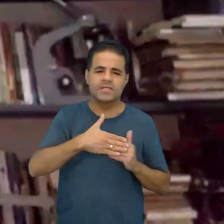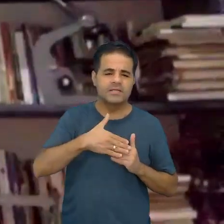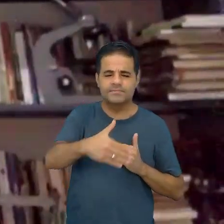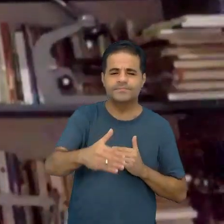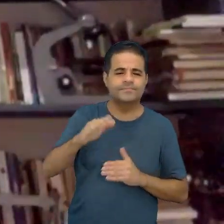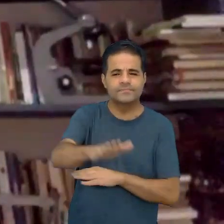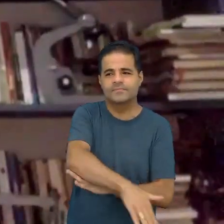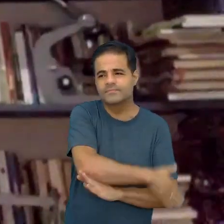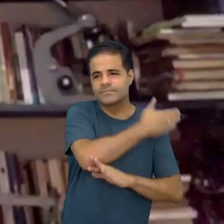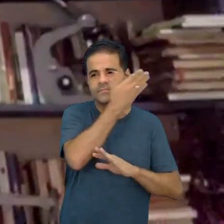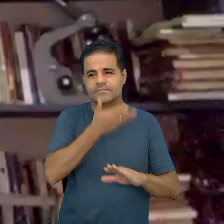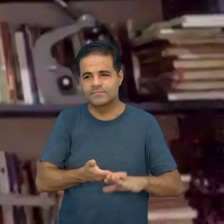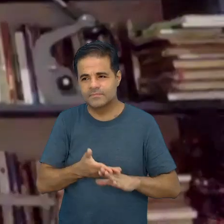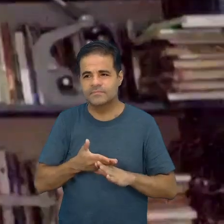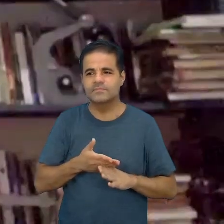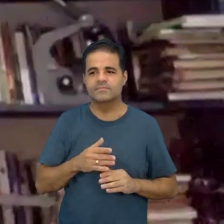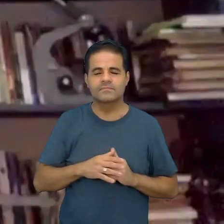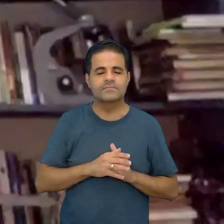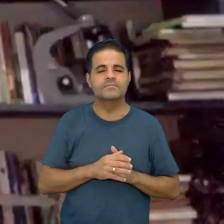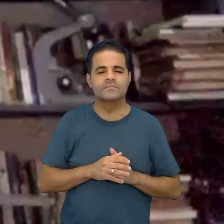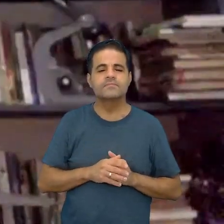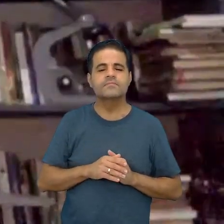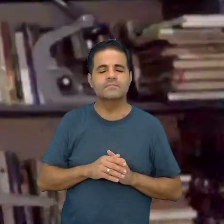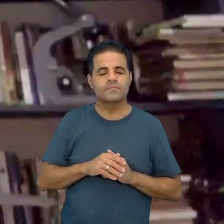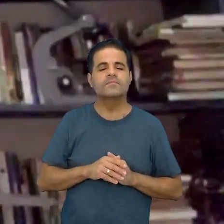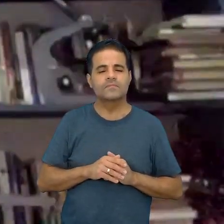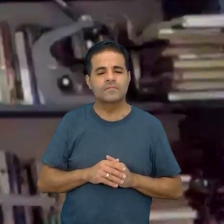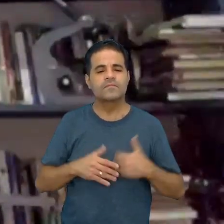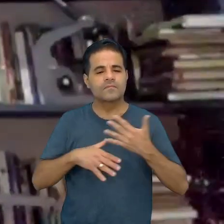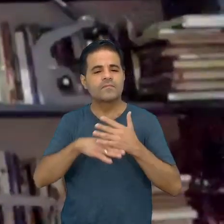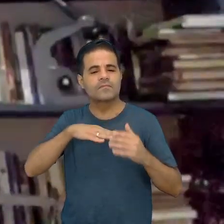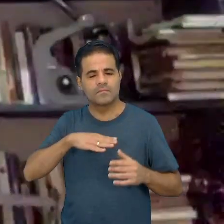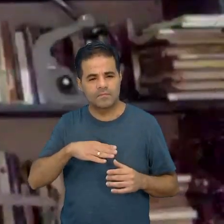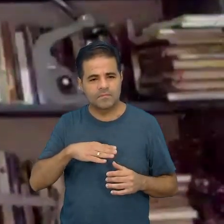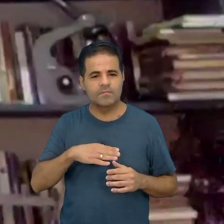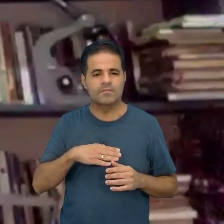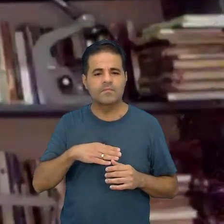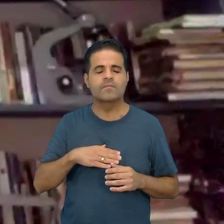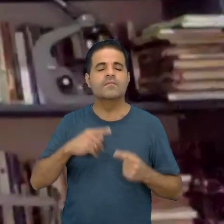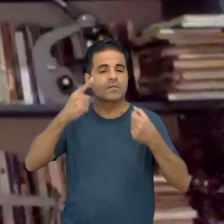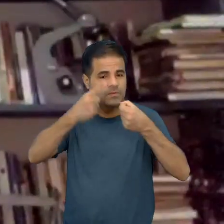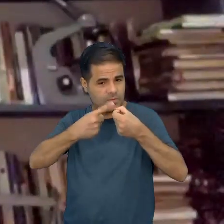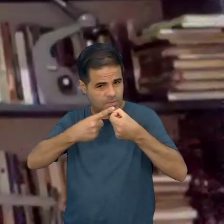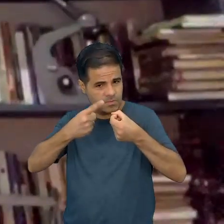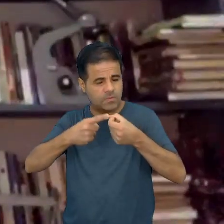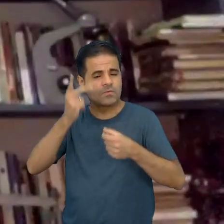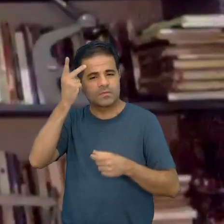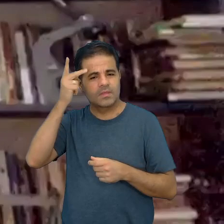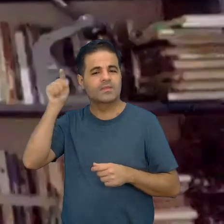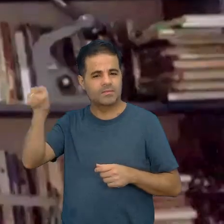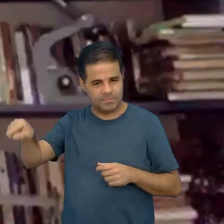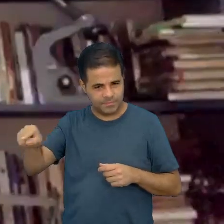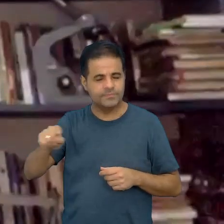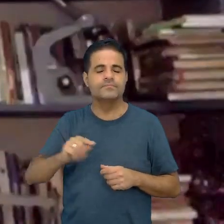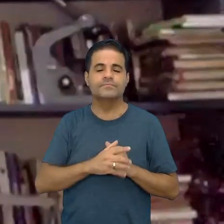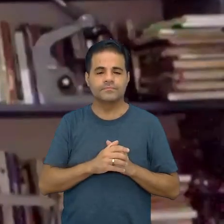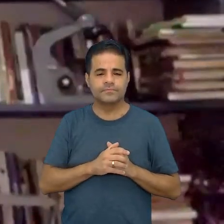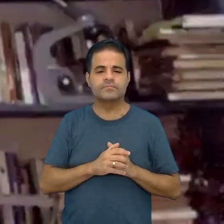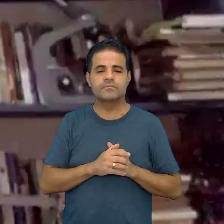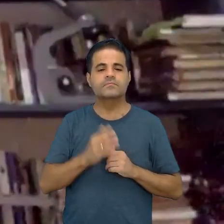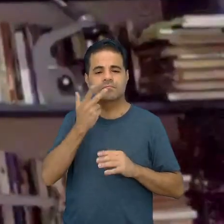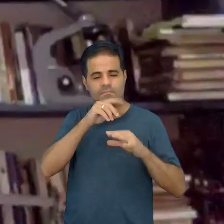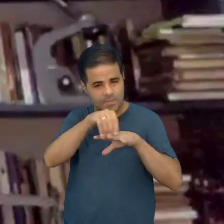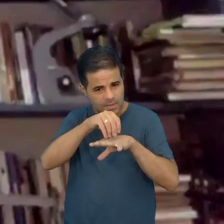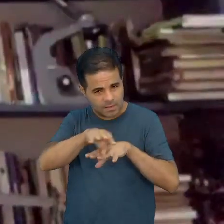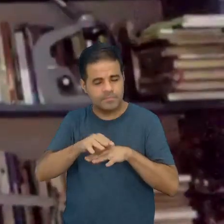que engloba parte do programa de período integral, na cidade de Américo Brasiliense, dando aula de matemática,